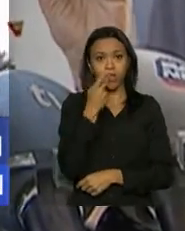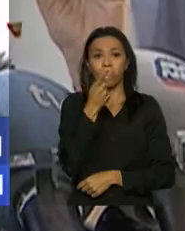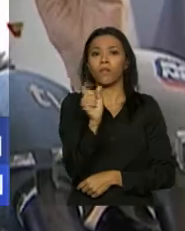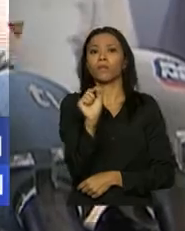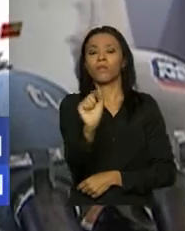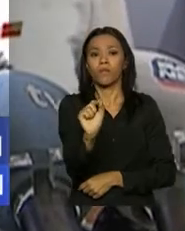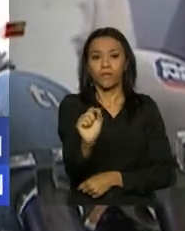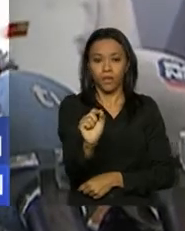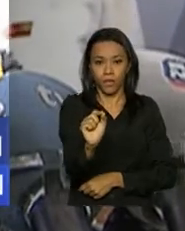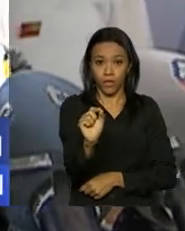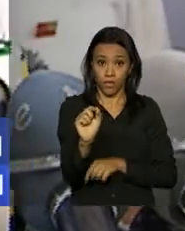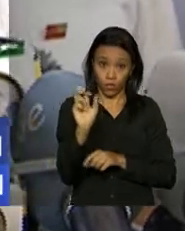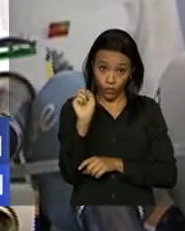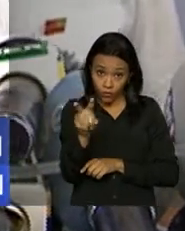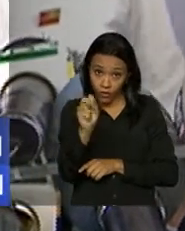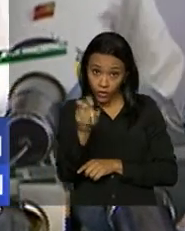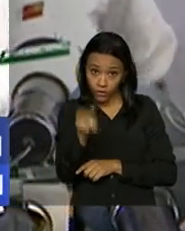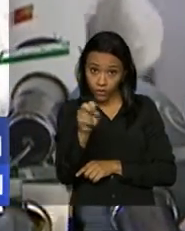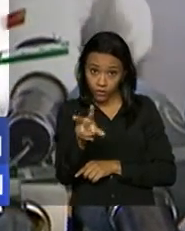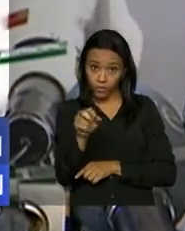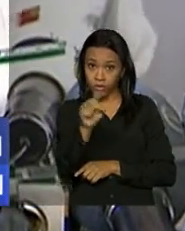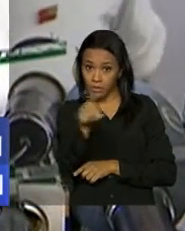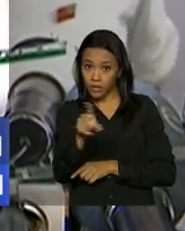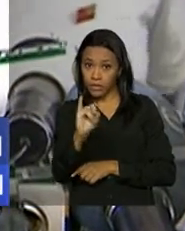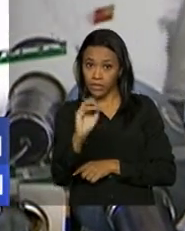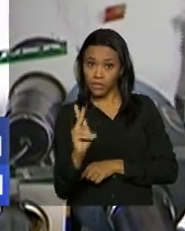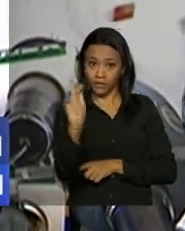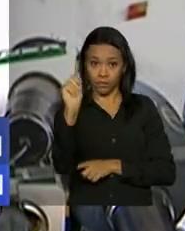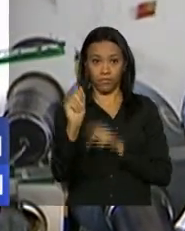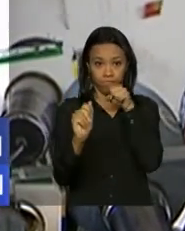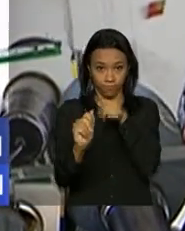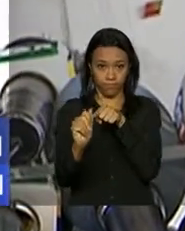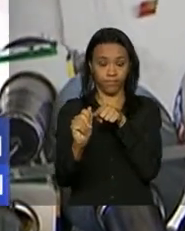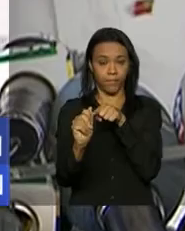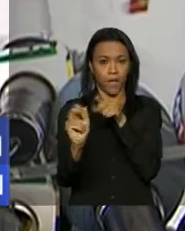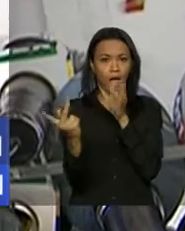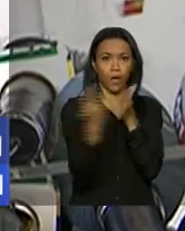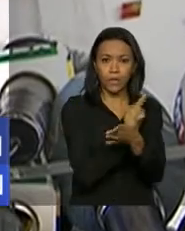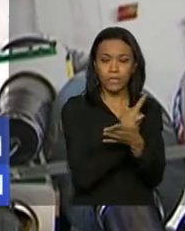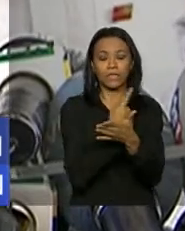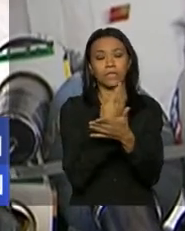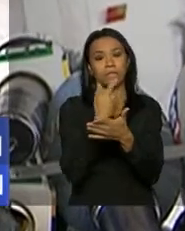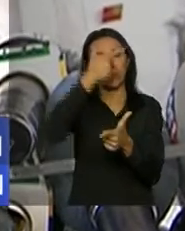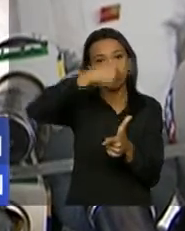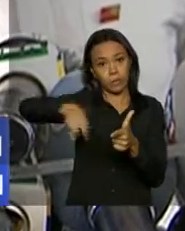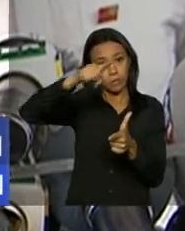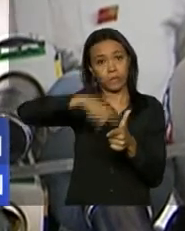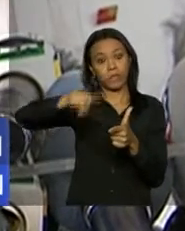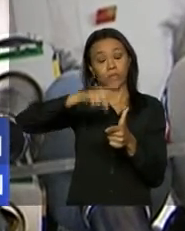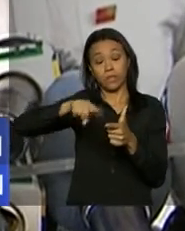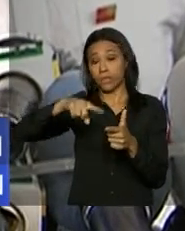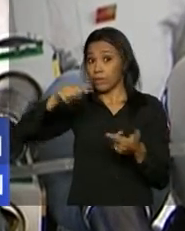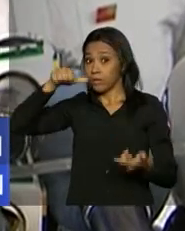o vírus, ele provoca danos graves em mulheres